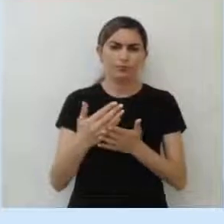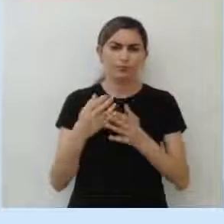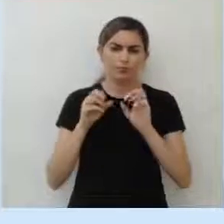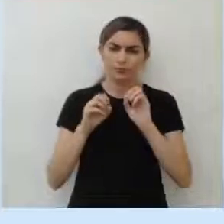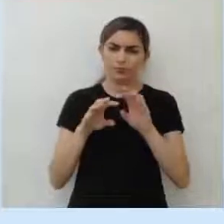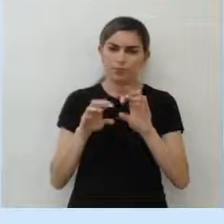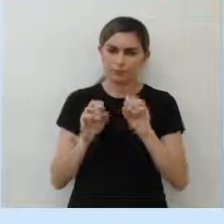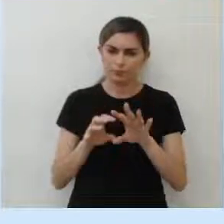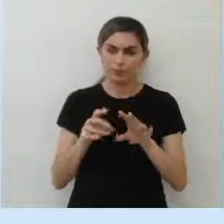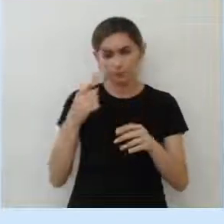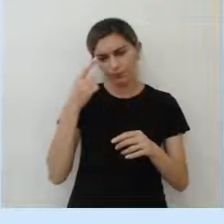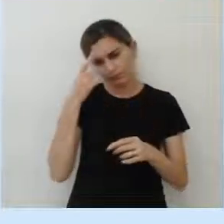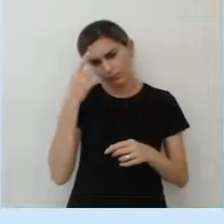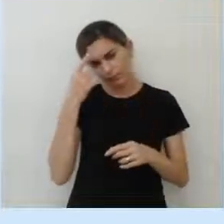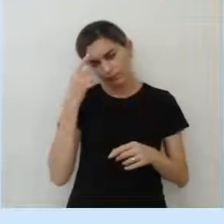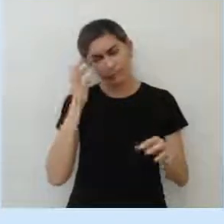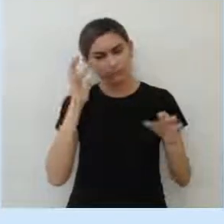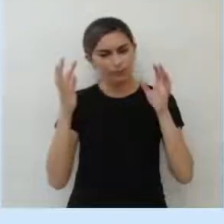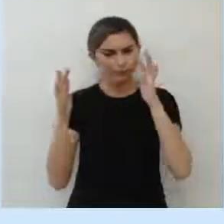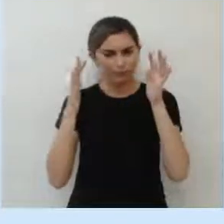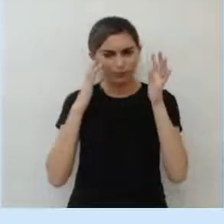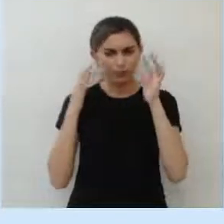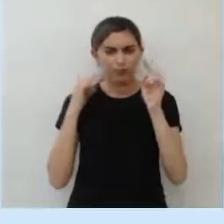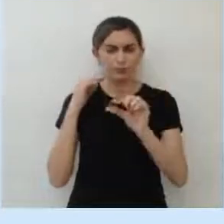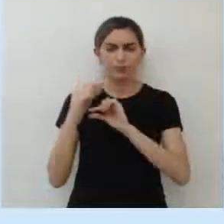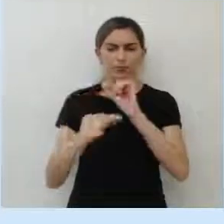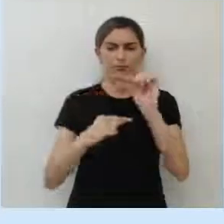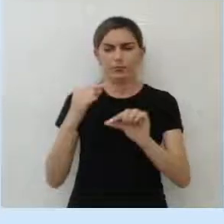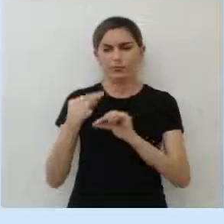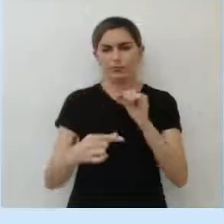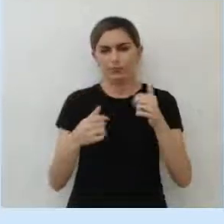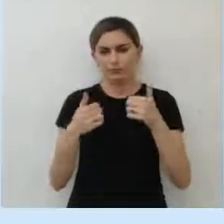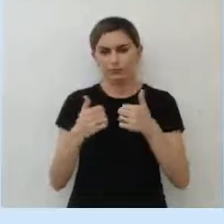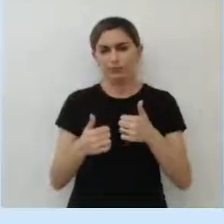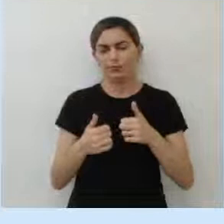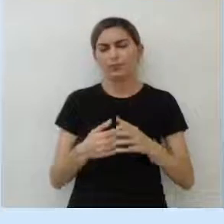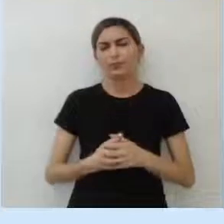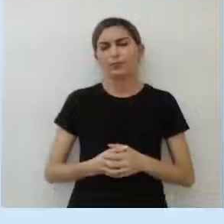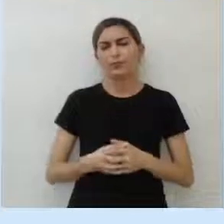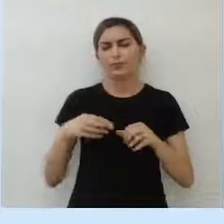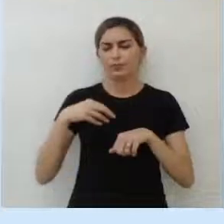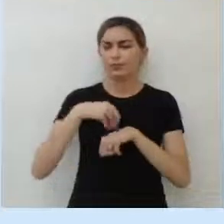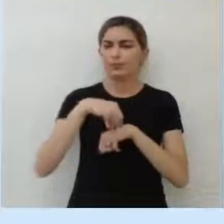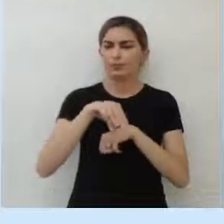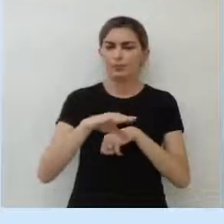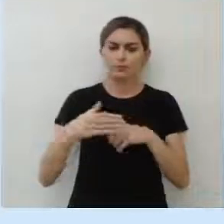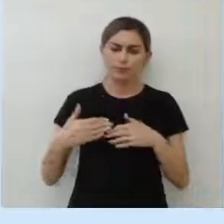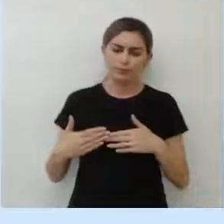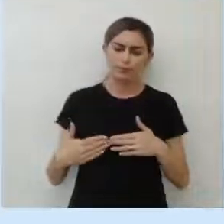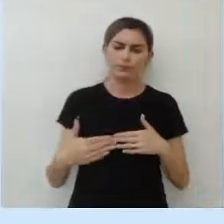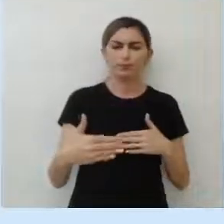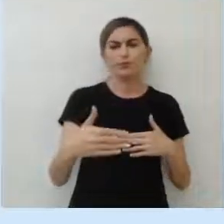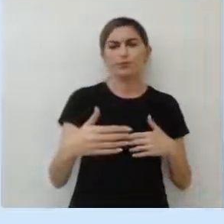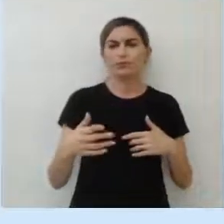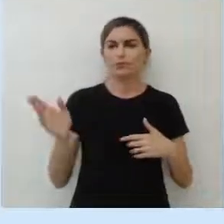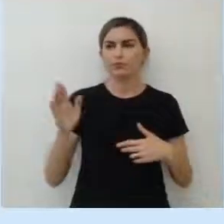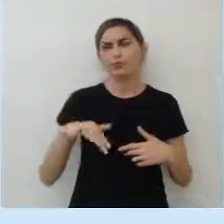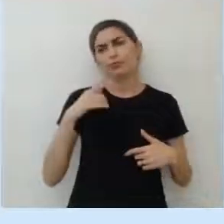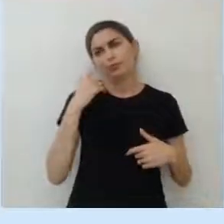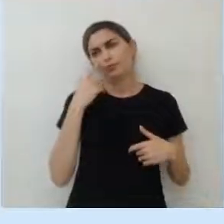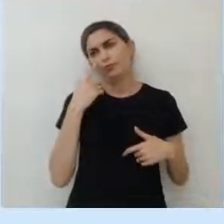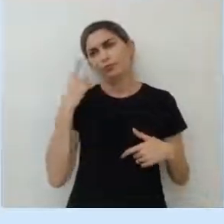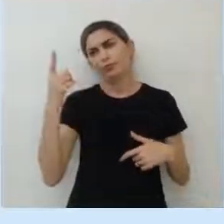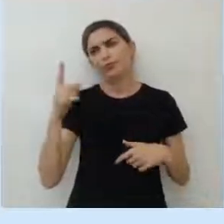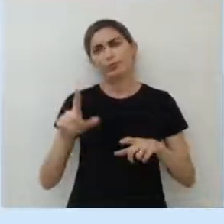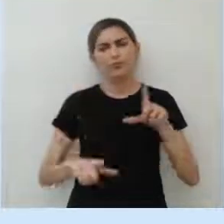aula, já pensando, refletindo um pouquinho sobre essa questão, beleza? Passando adiante, vamos ver aí na